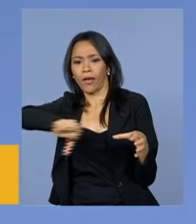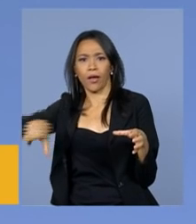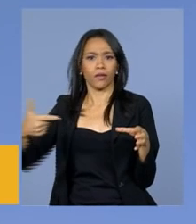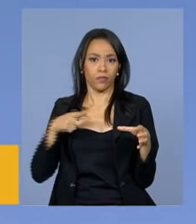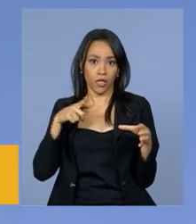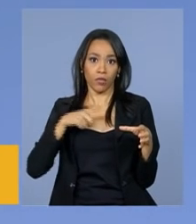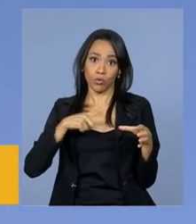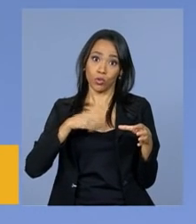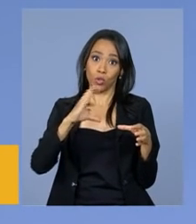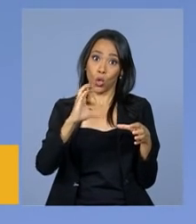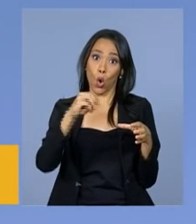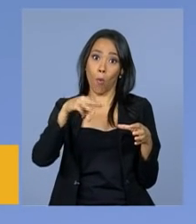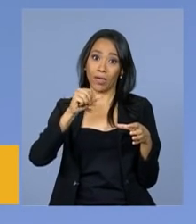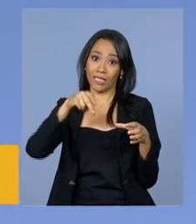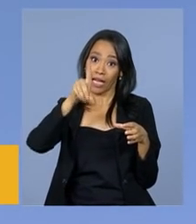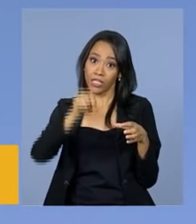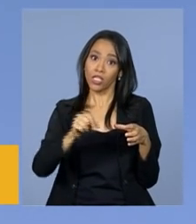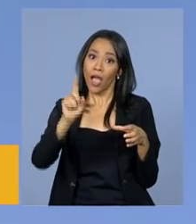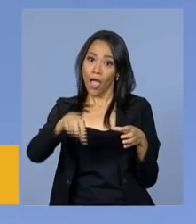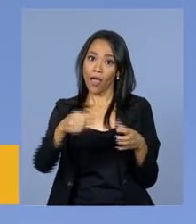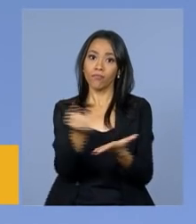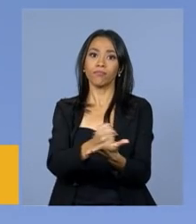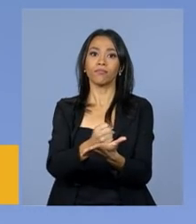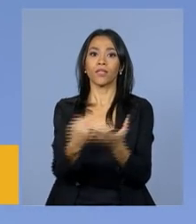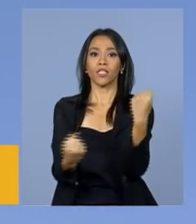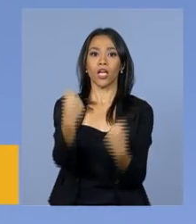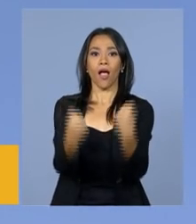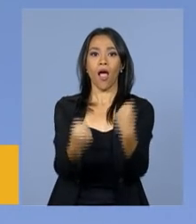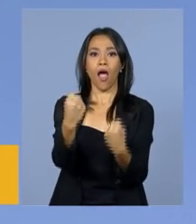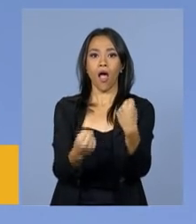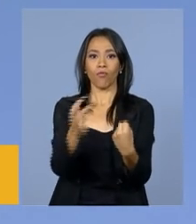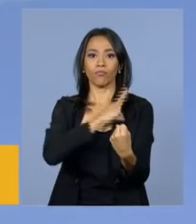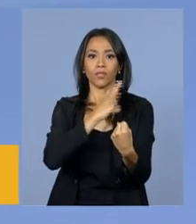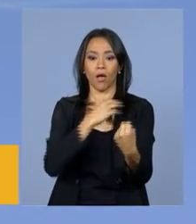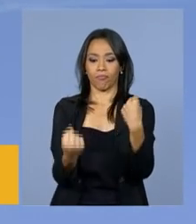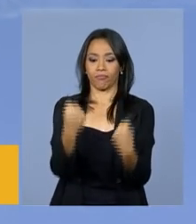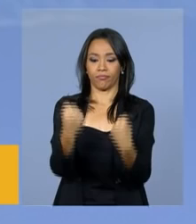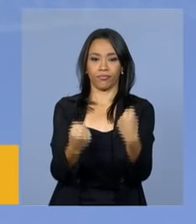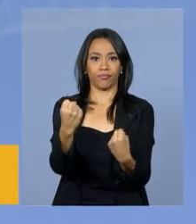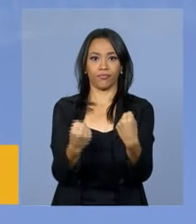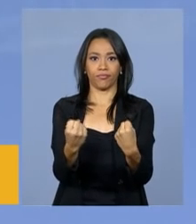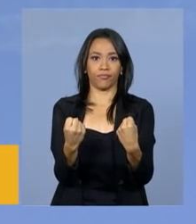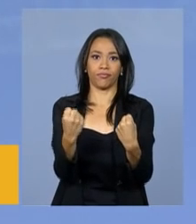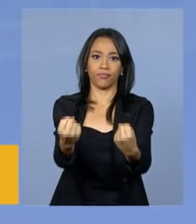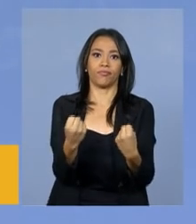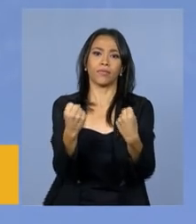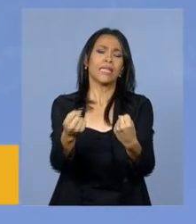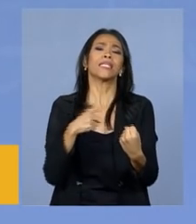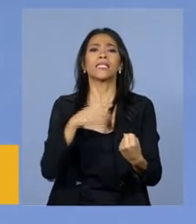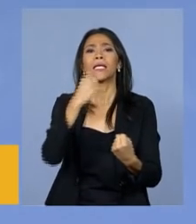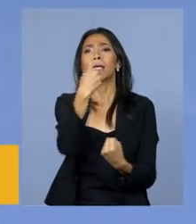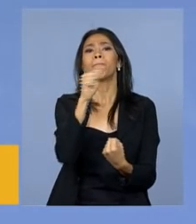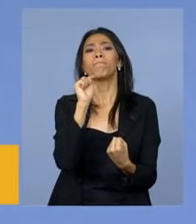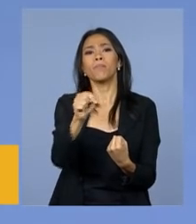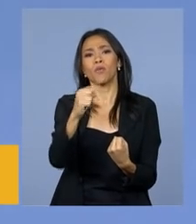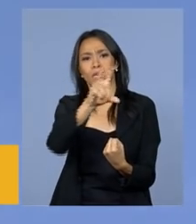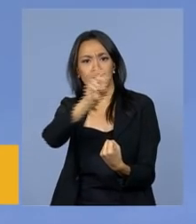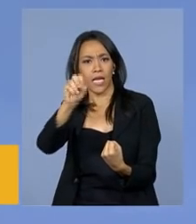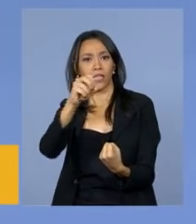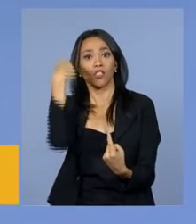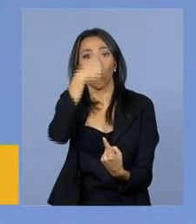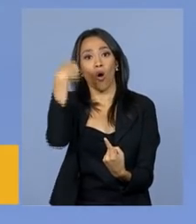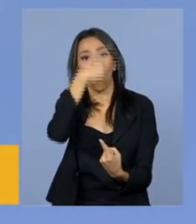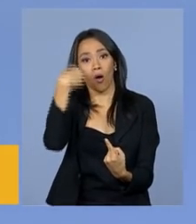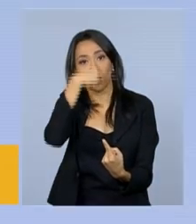comandante é piloto de patrulha. Eles precisam ter, para entrar na Esquadrilha da Fumaça, 1.500 horas totais de voo no mínimo, das